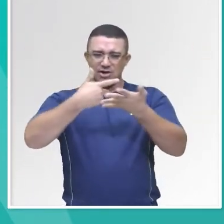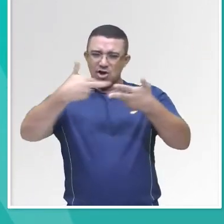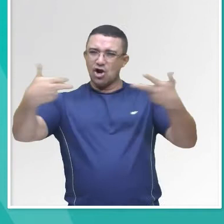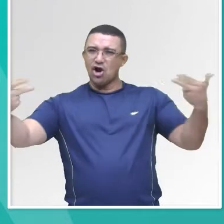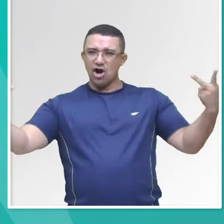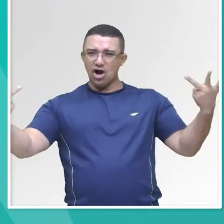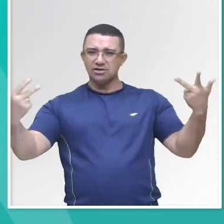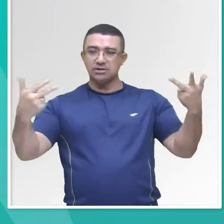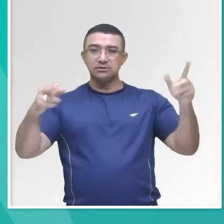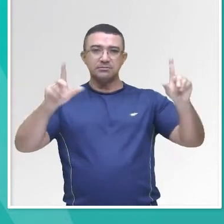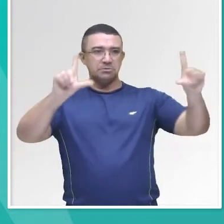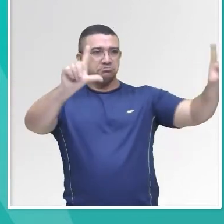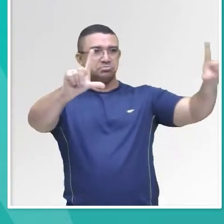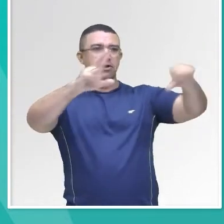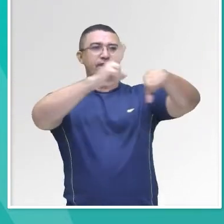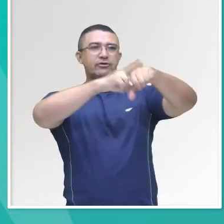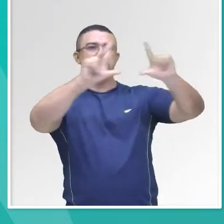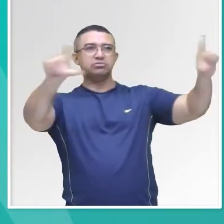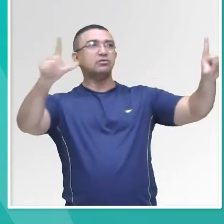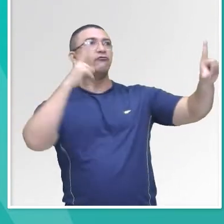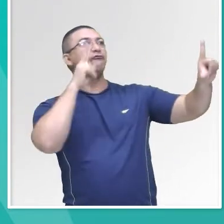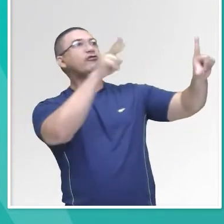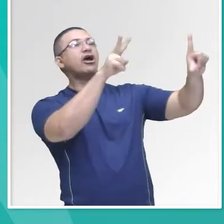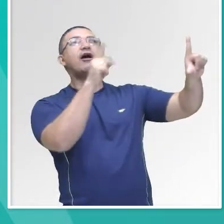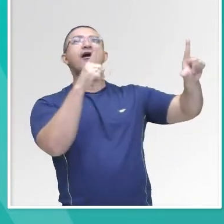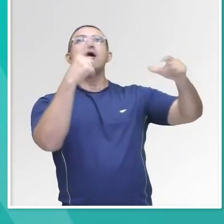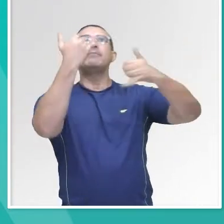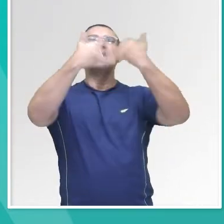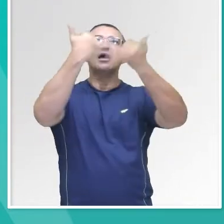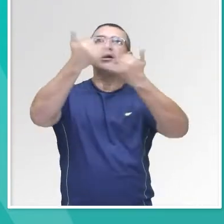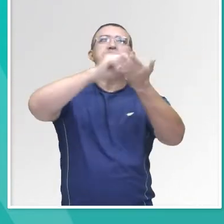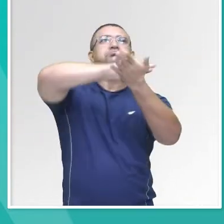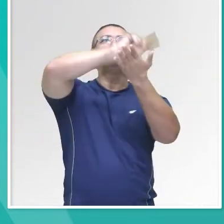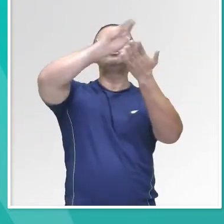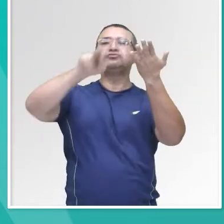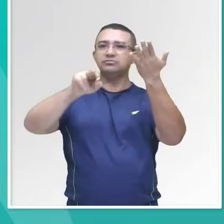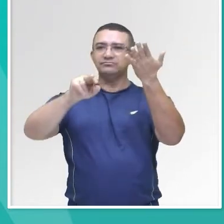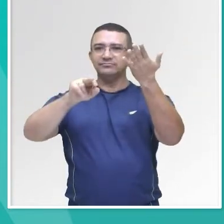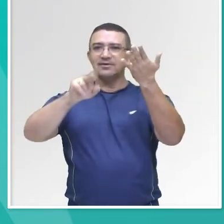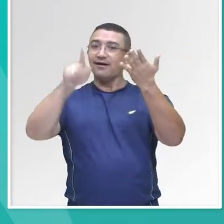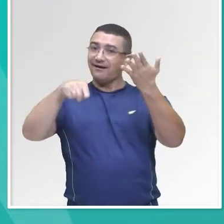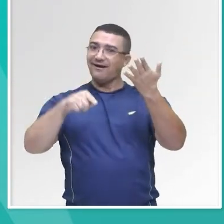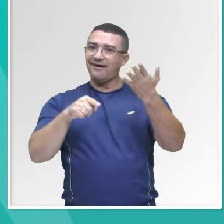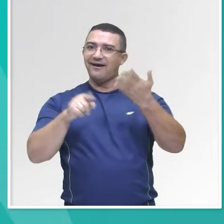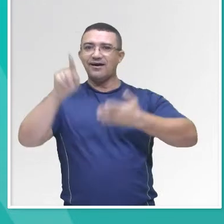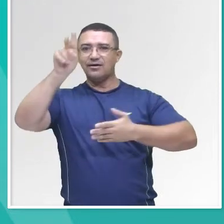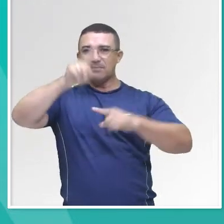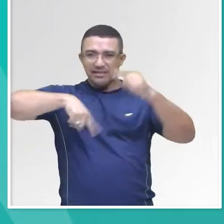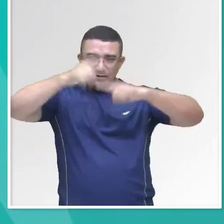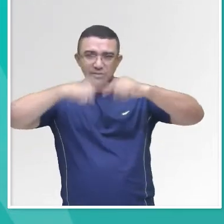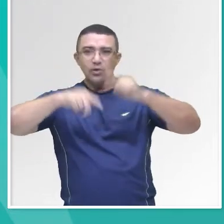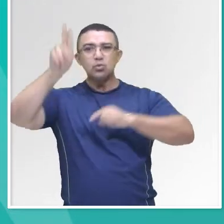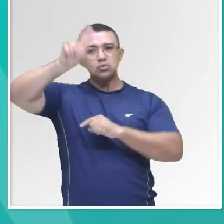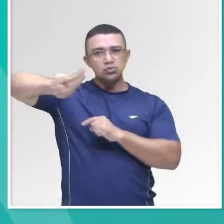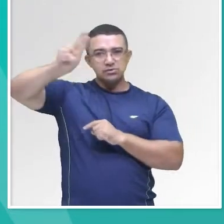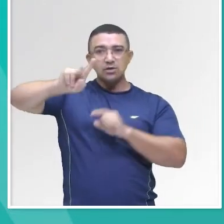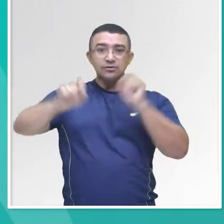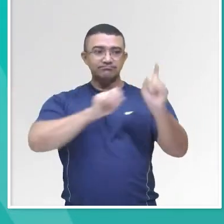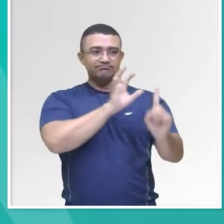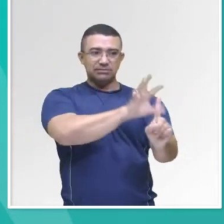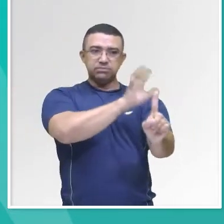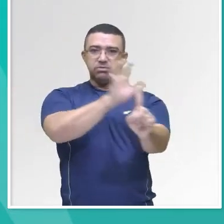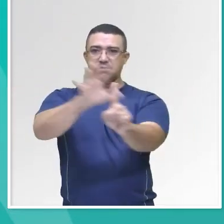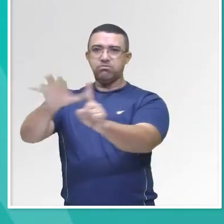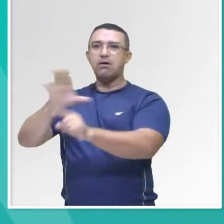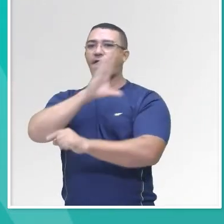e vitrines fascinantes. Esses são alguns dos veículos usados para assediar os